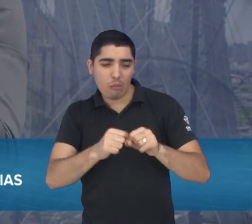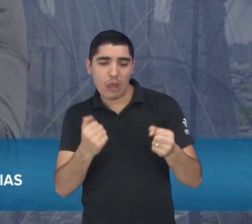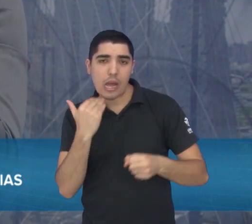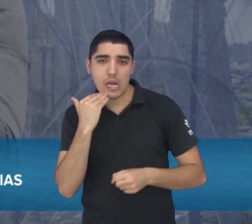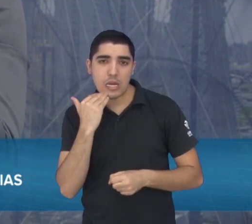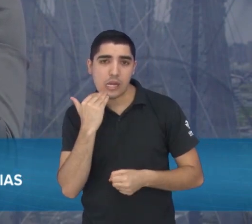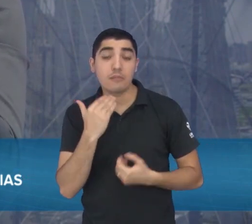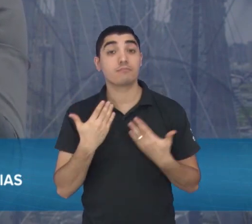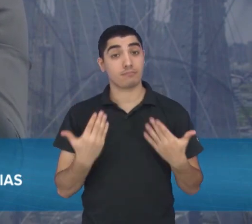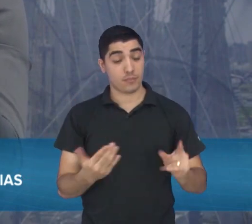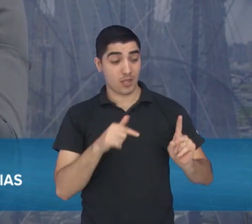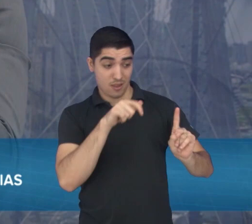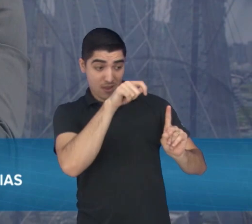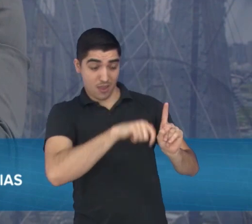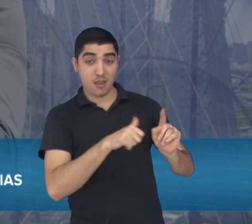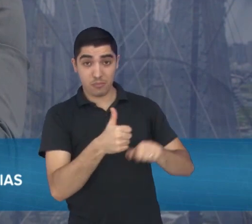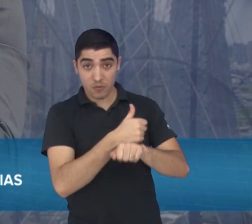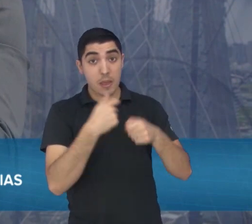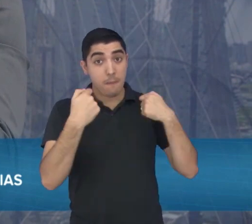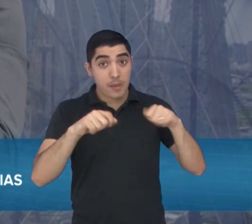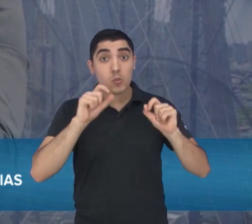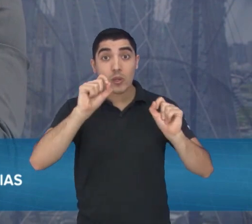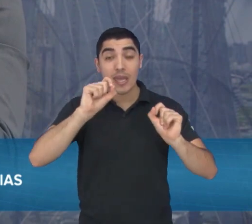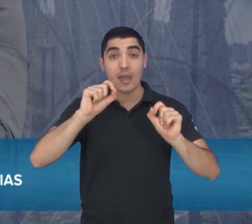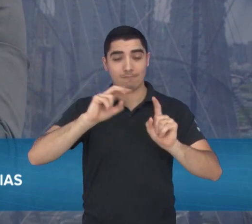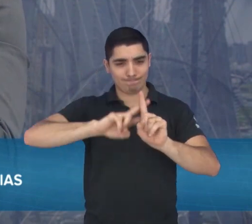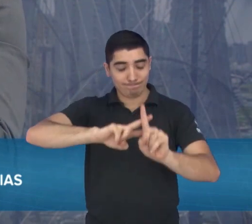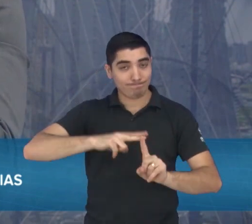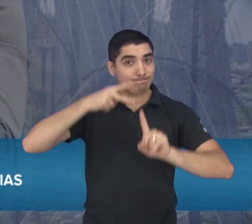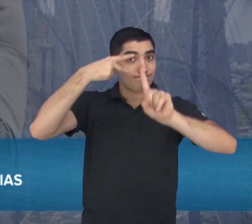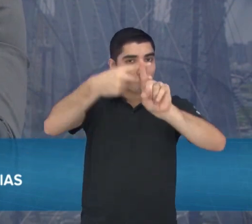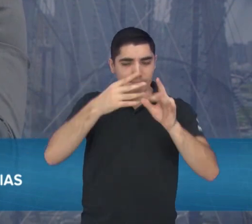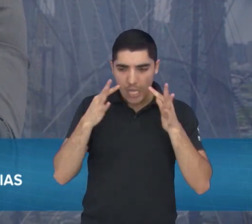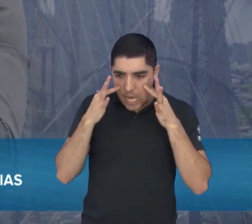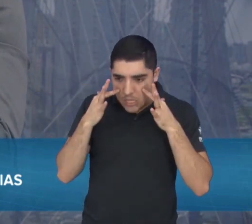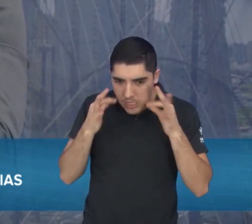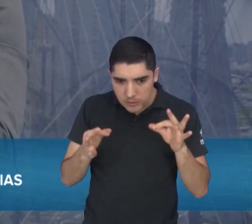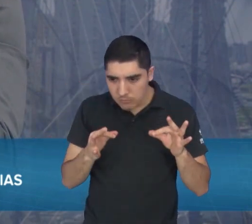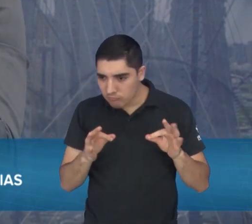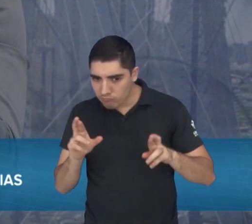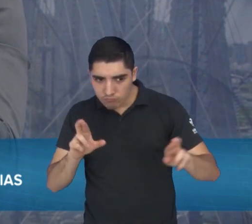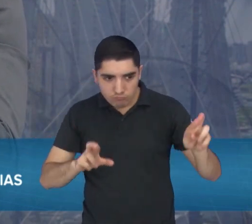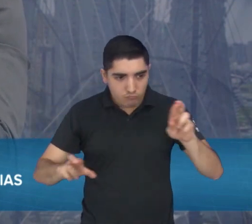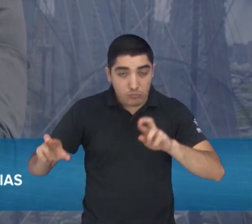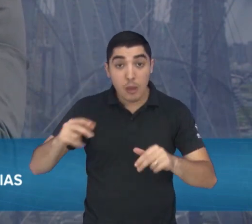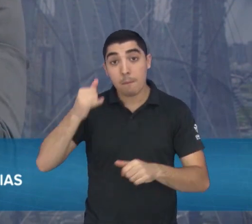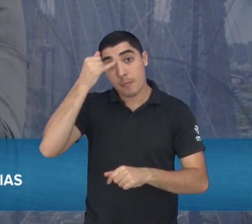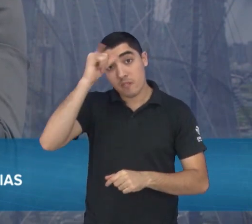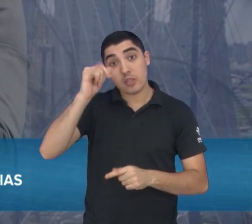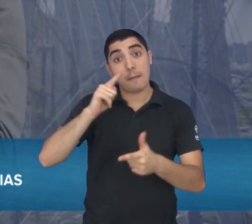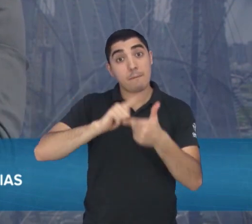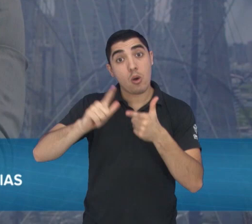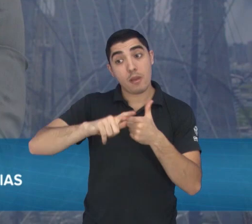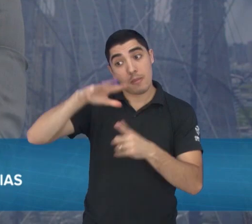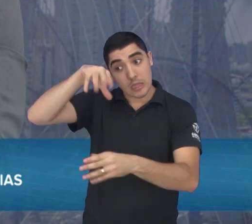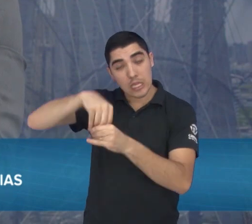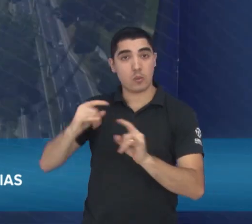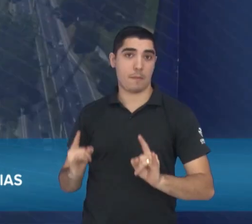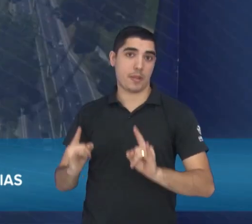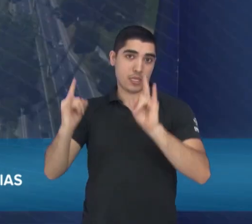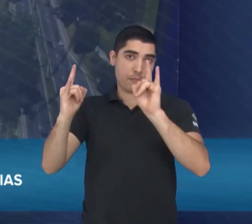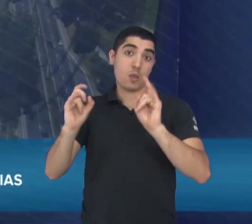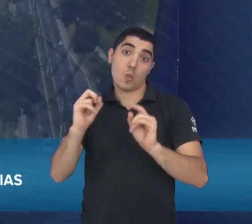tenha que ter uma atenção redobrada para esse item, para que não venha a causar danos nos apartamentos ou na própria